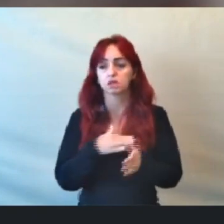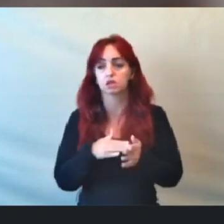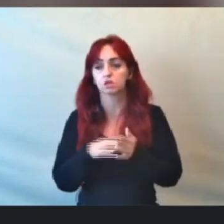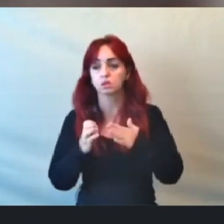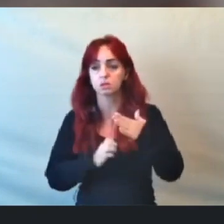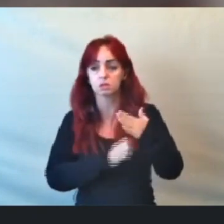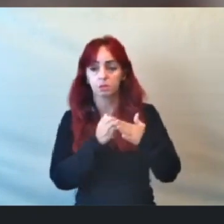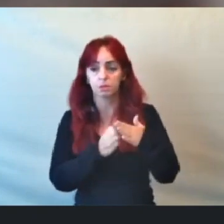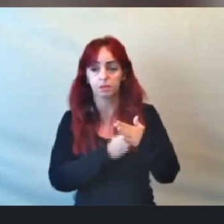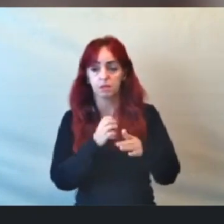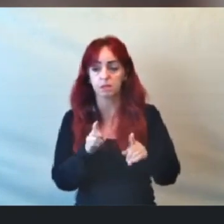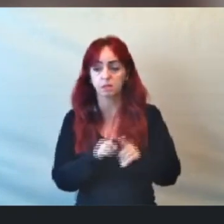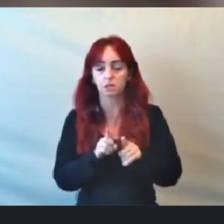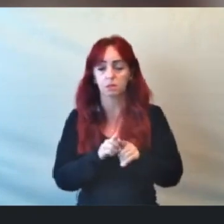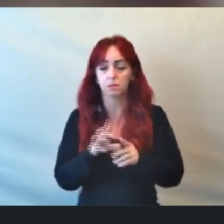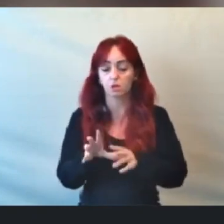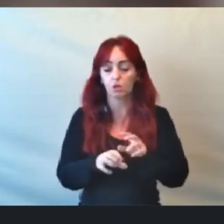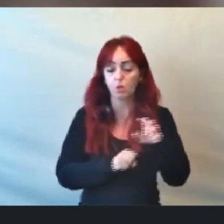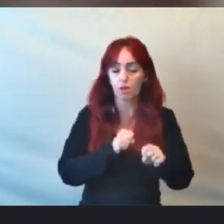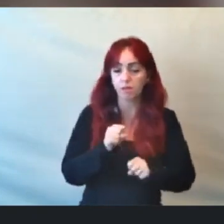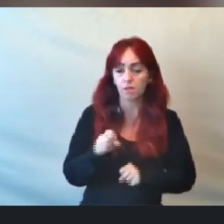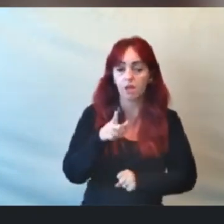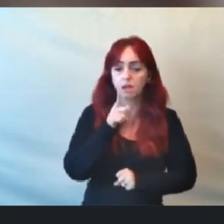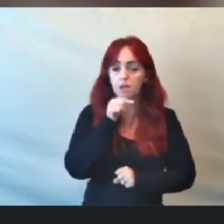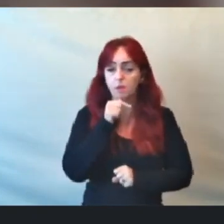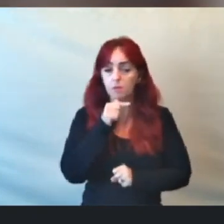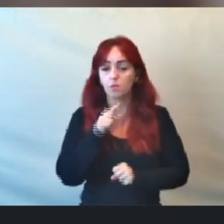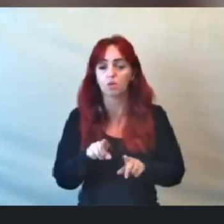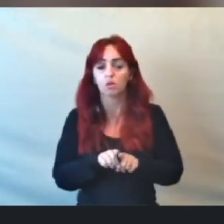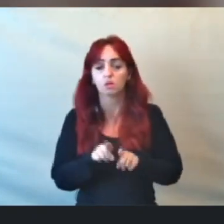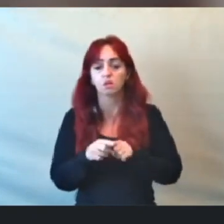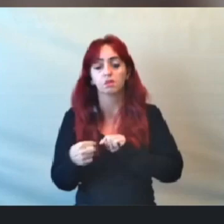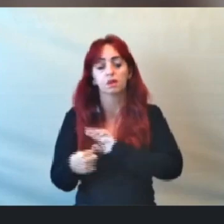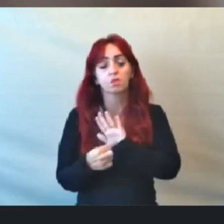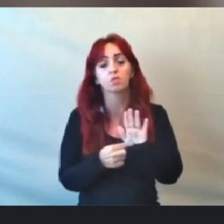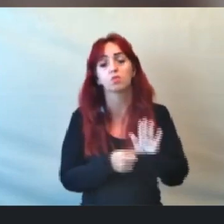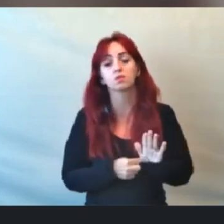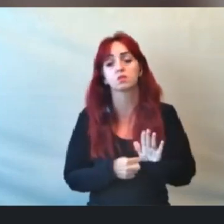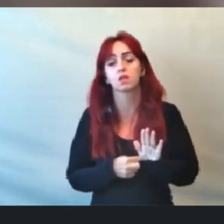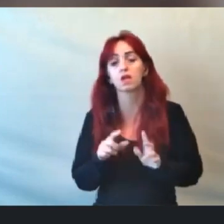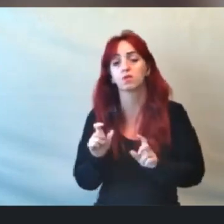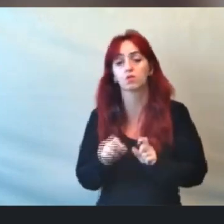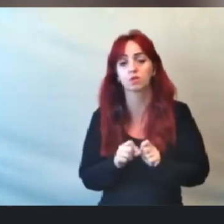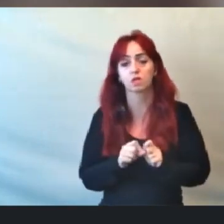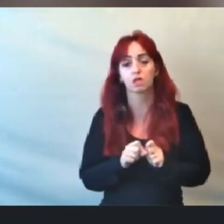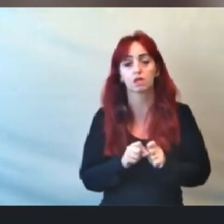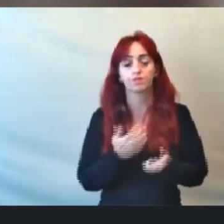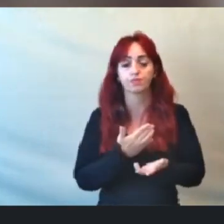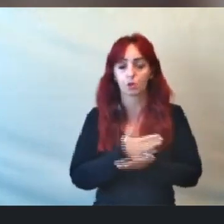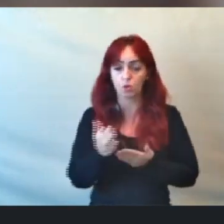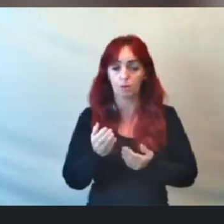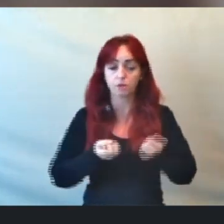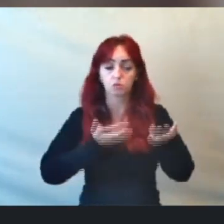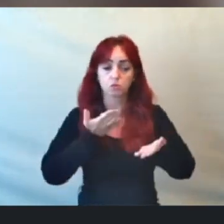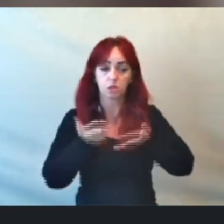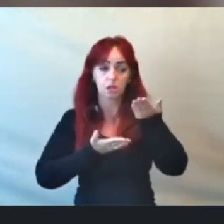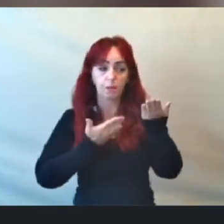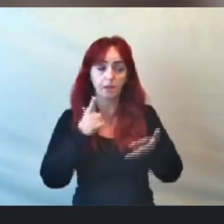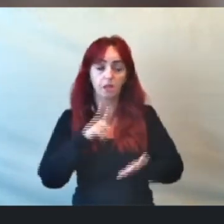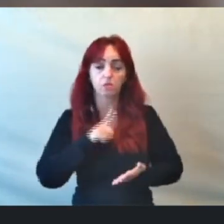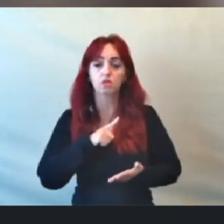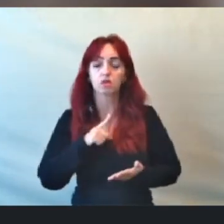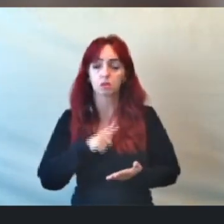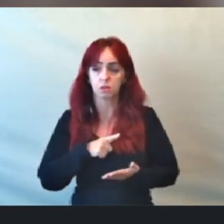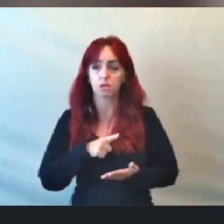na Pampulha mostraram que com o início do tratamento houve um efeito. O